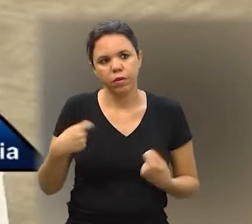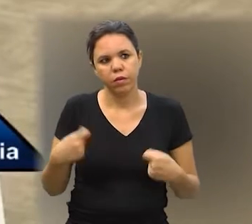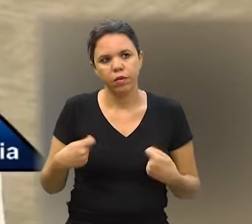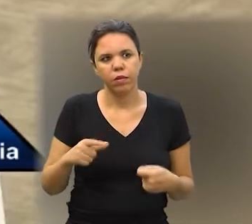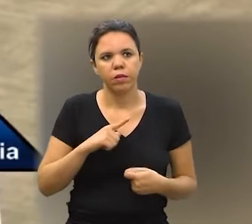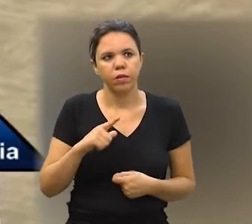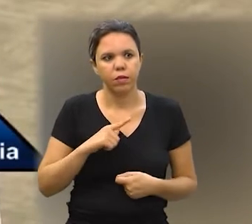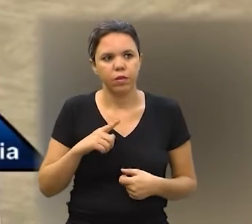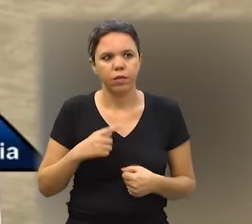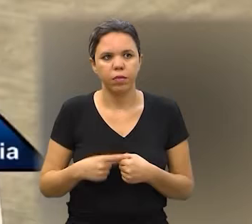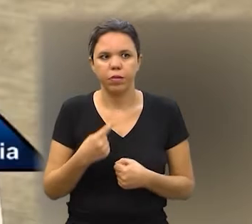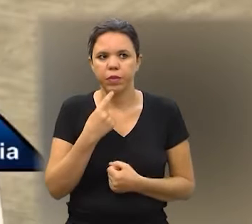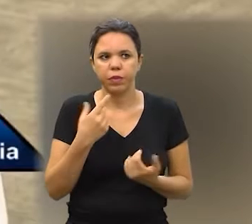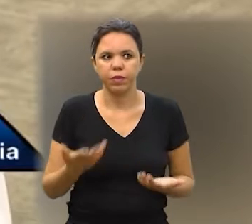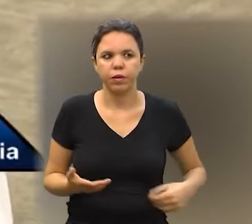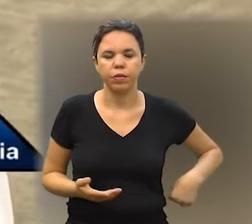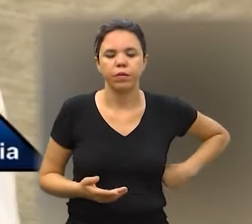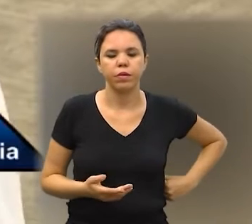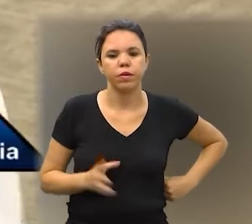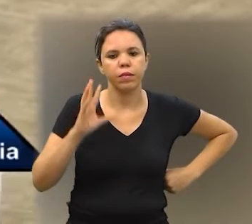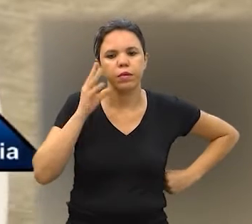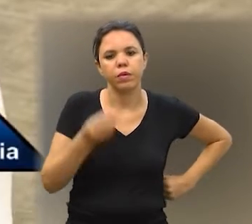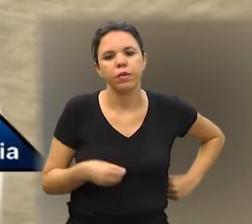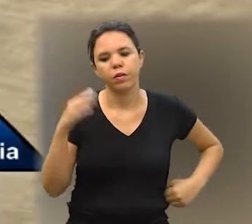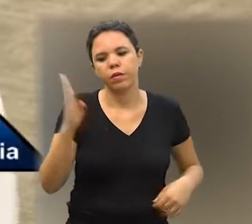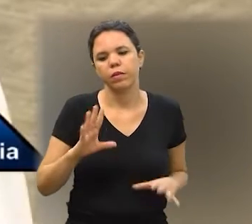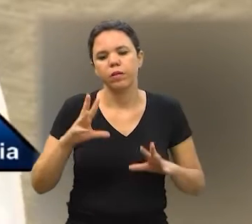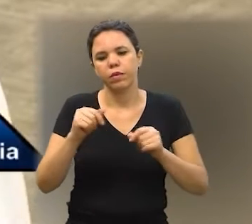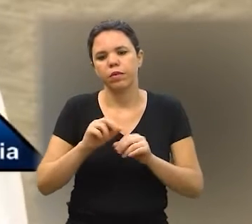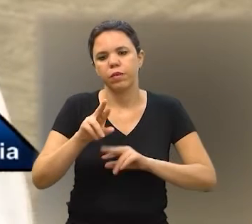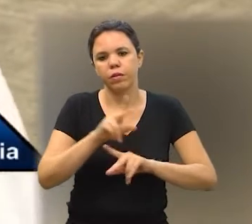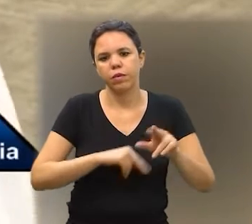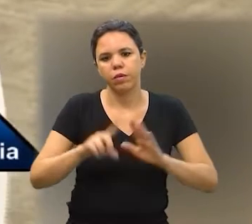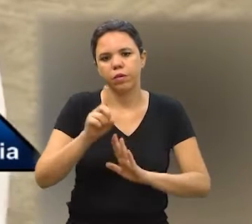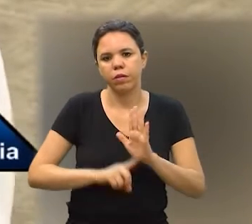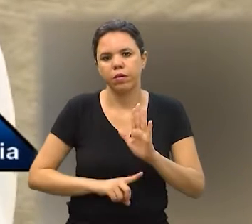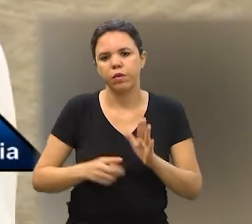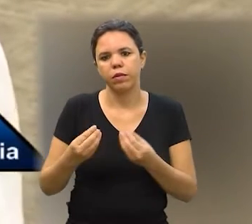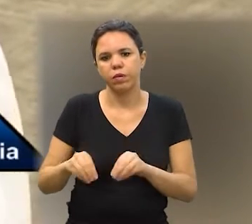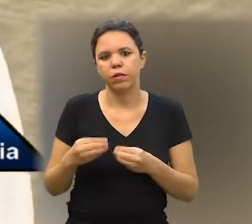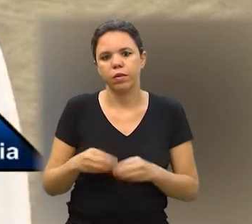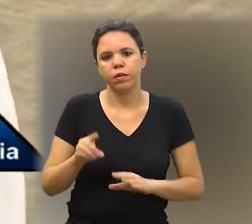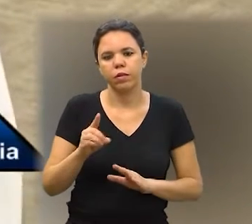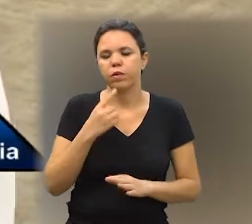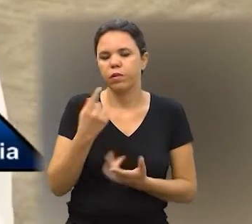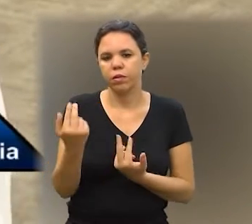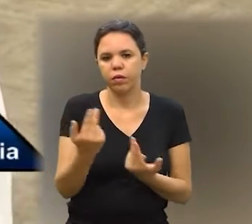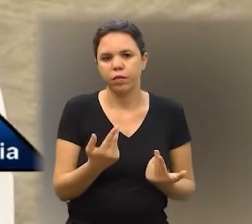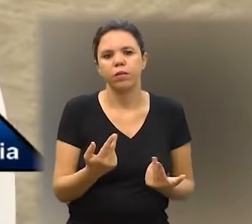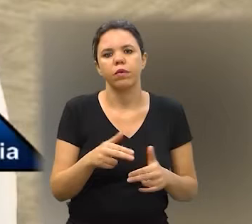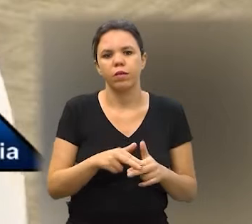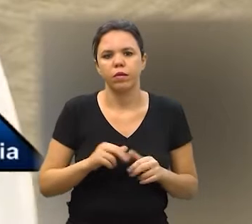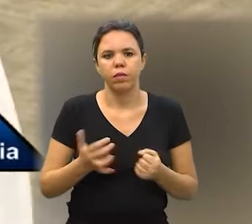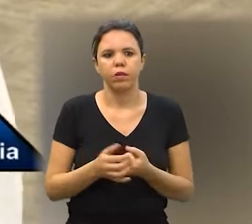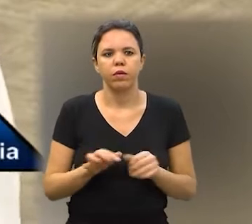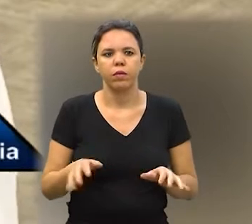muito necessário a gente ter isso no município de Campinas. É que a gente entende que no Brasil todo tem vários direitos que estão sendo violados, em Campinas não é diferente,